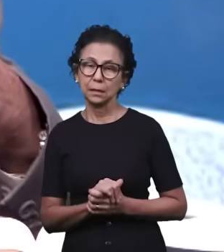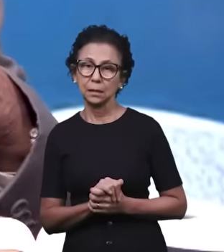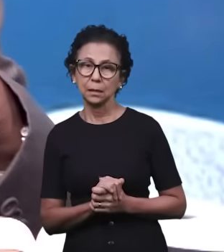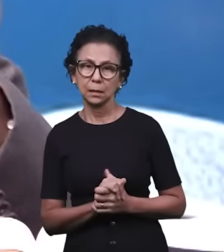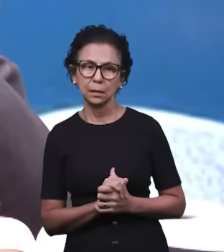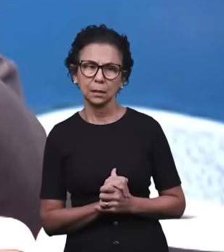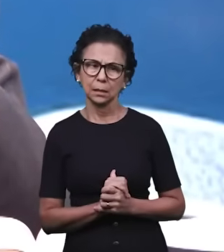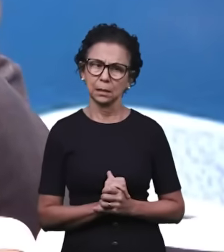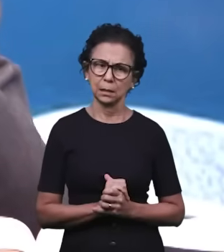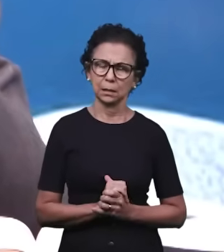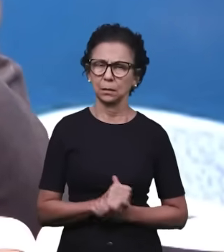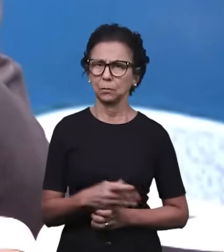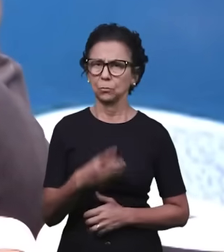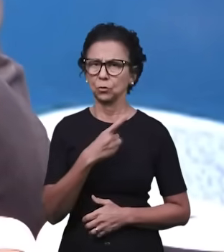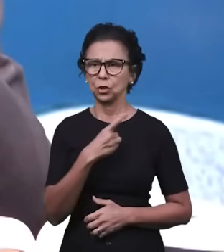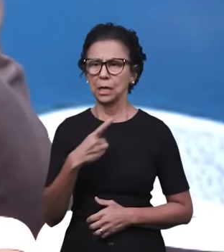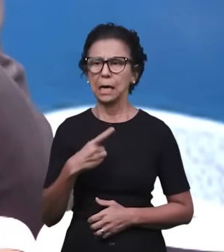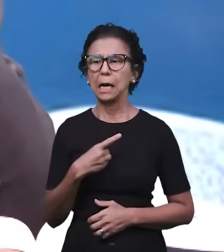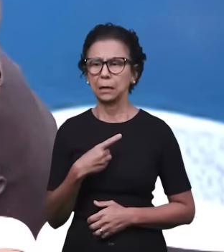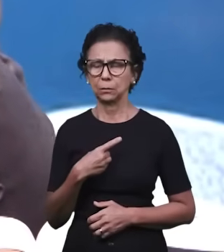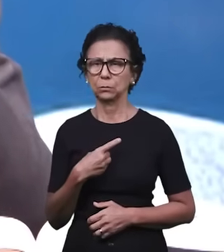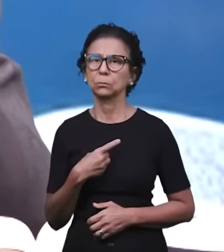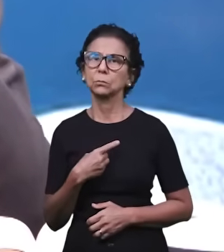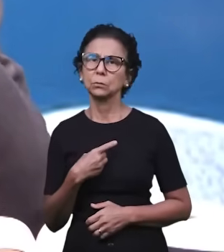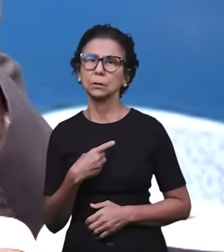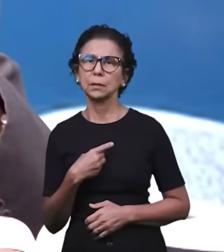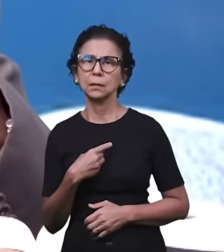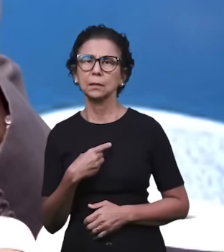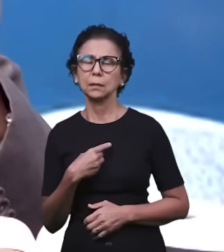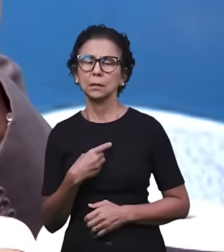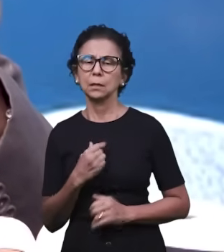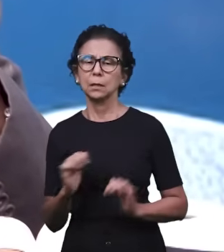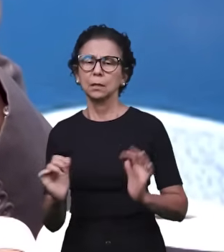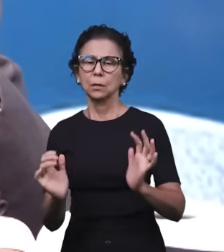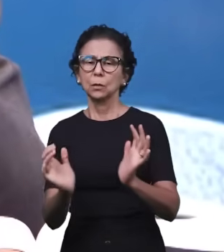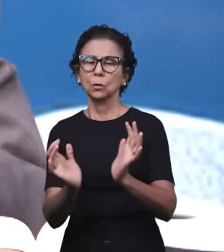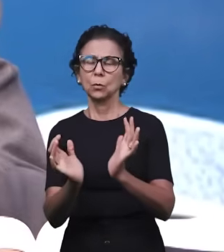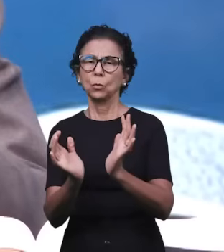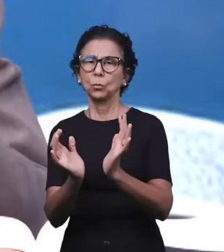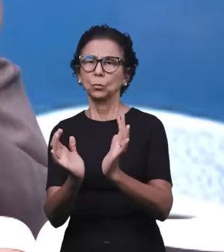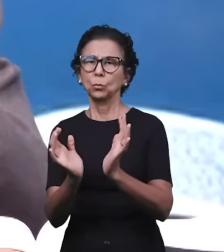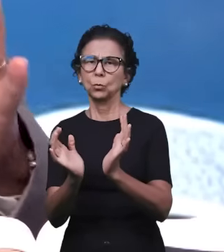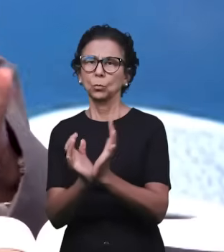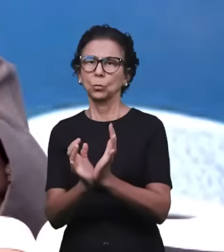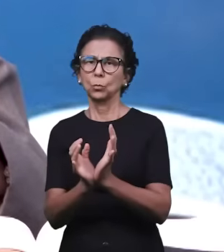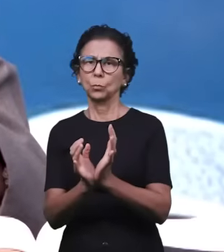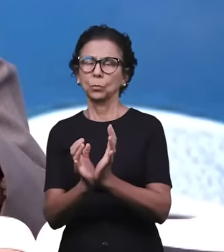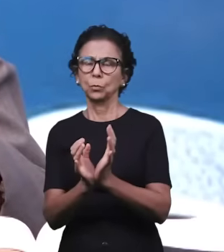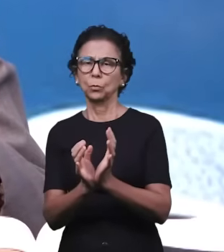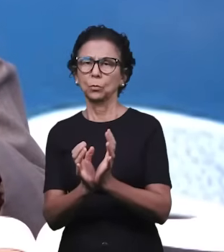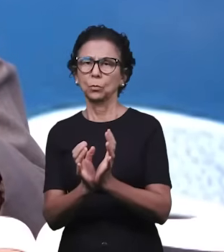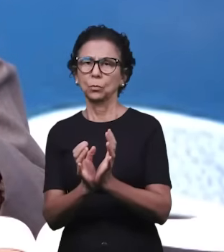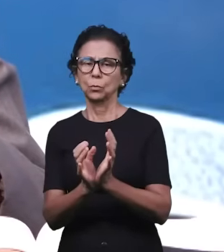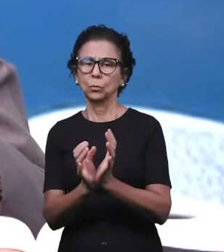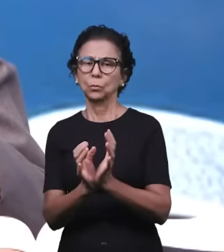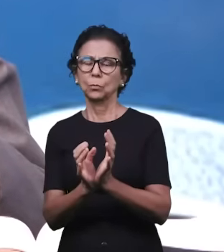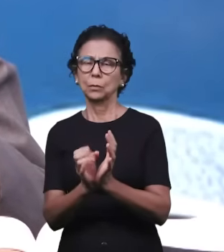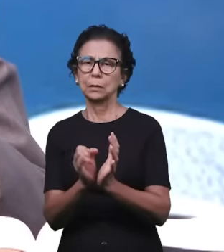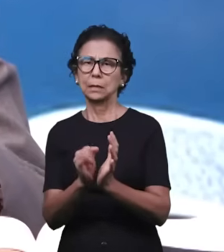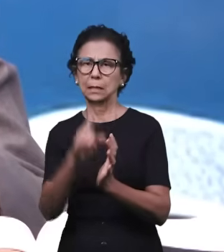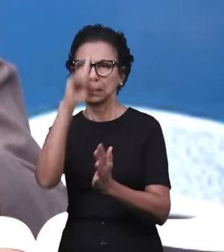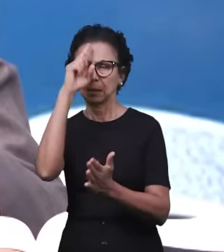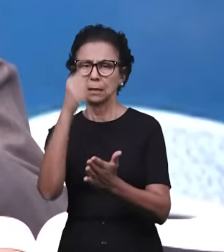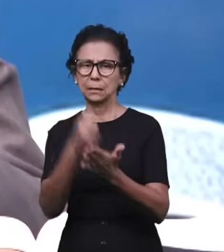dele decisões que são da competência do pastor, isso aí já fugiu da ética. Ele vai sofrer